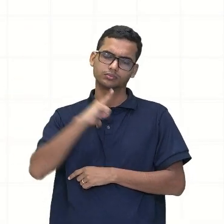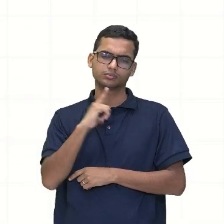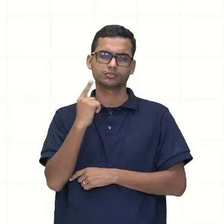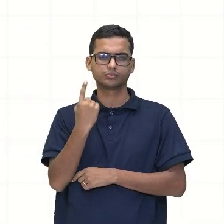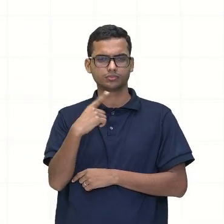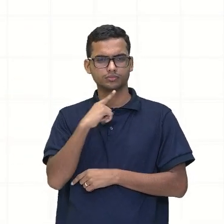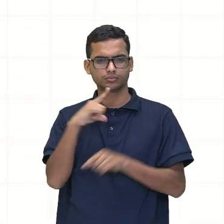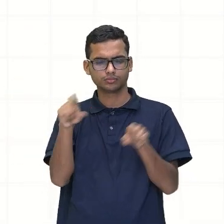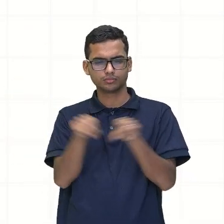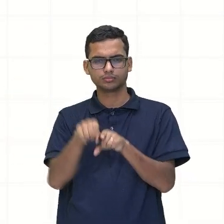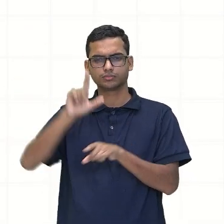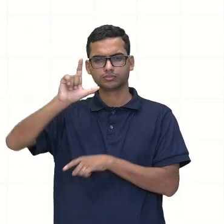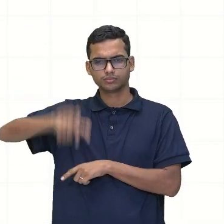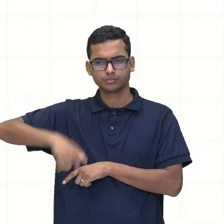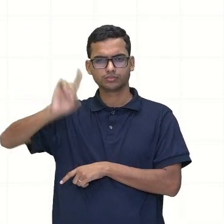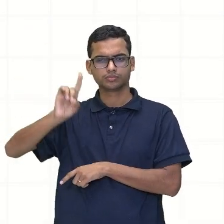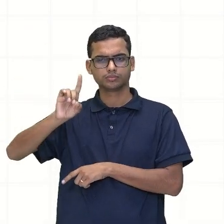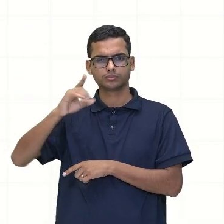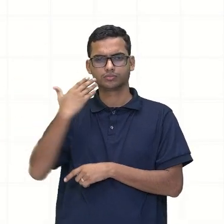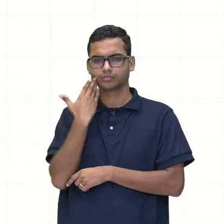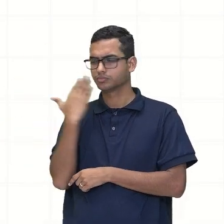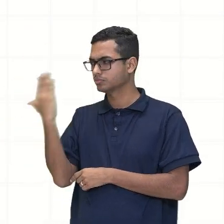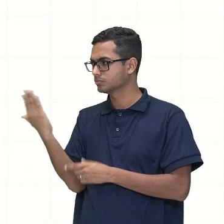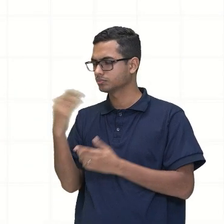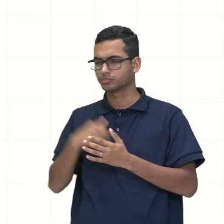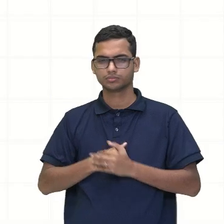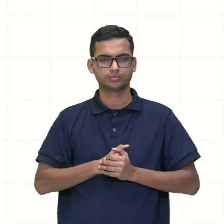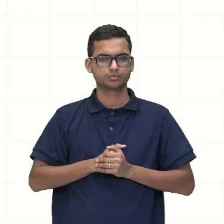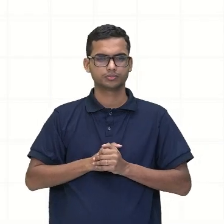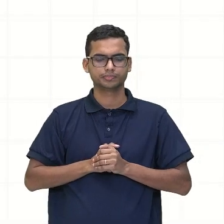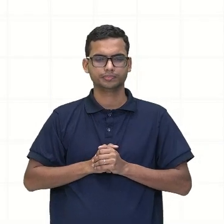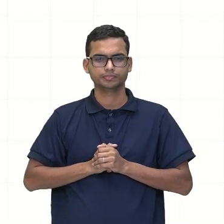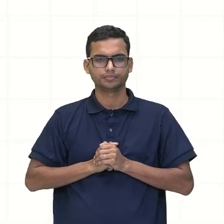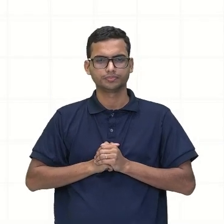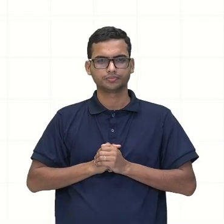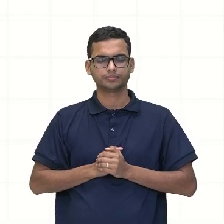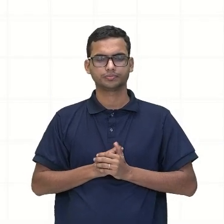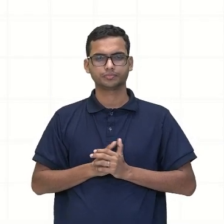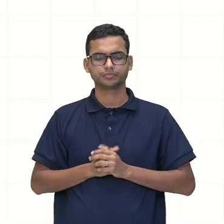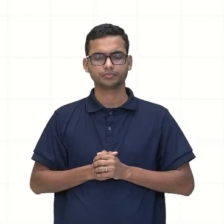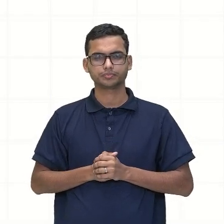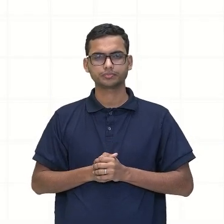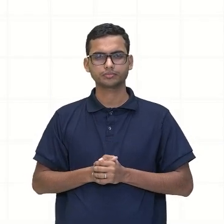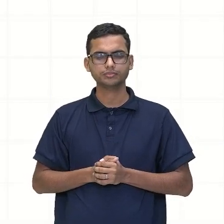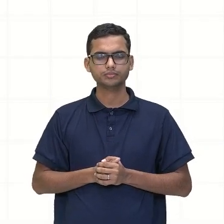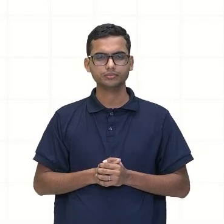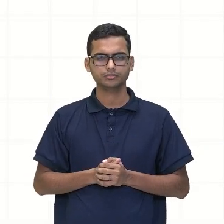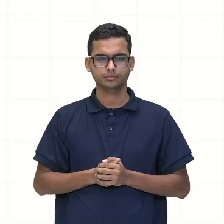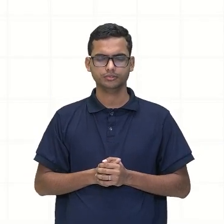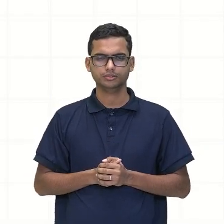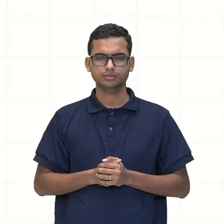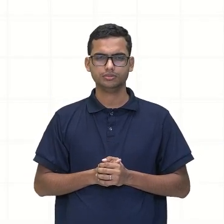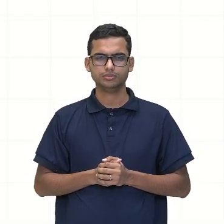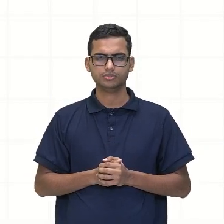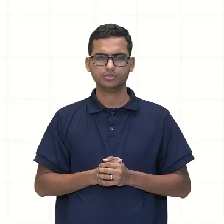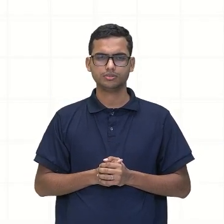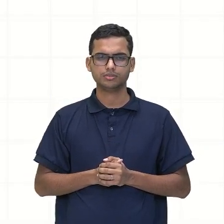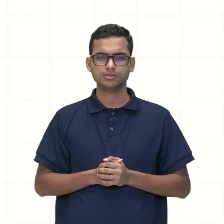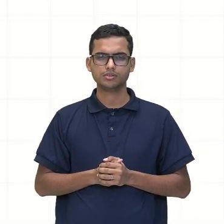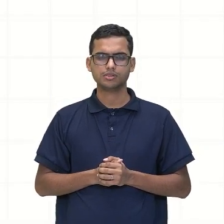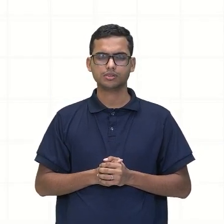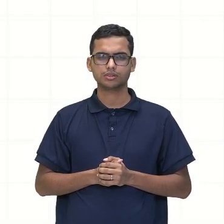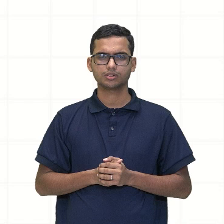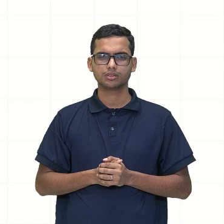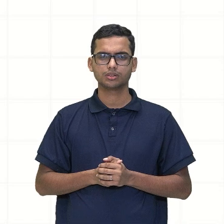vai somar, débito, a gente vai diminuir. Então, teve ali